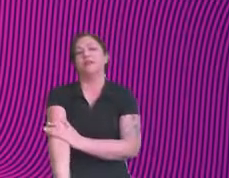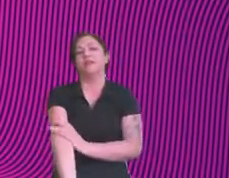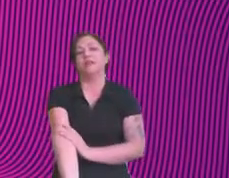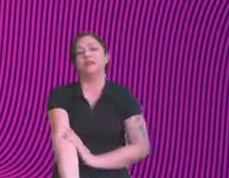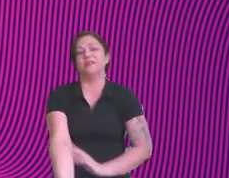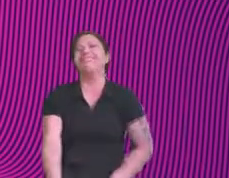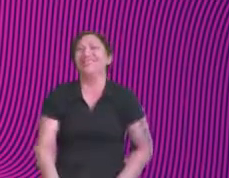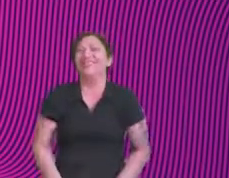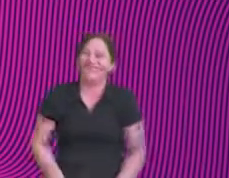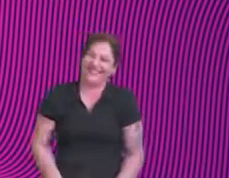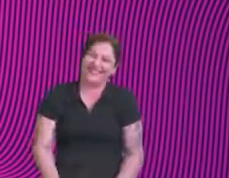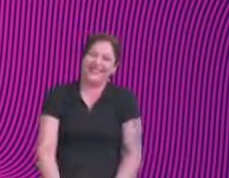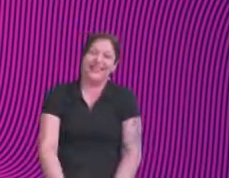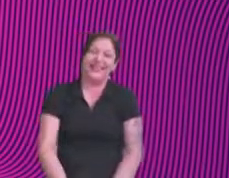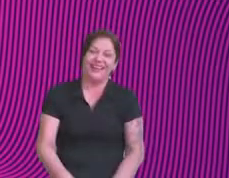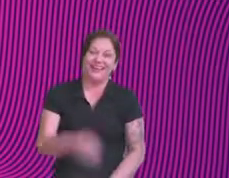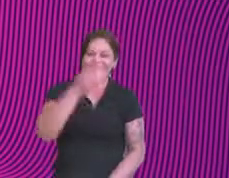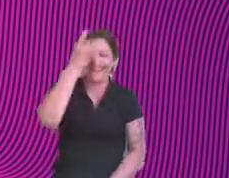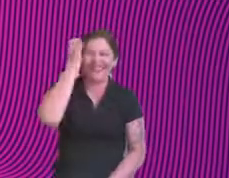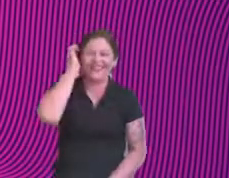Você vai compartilhar o caso, Rodrigo?